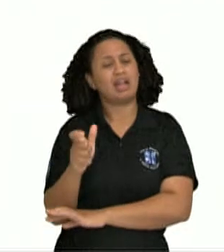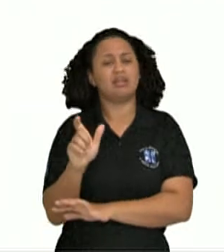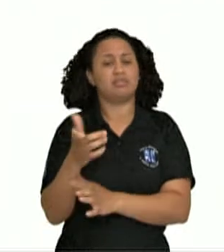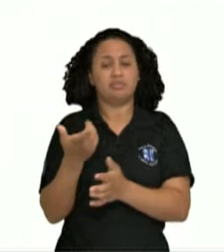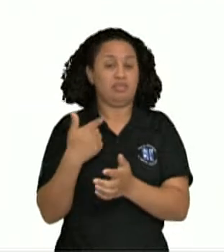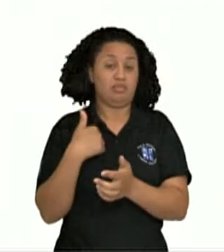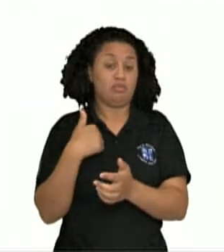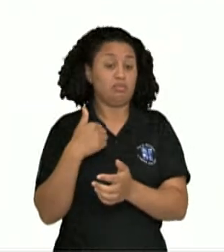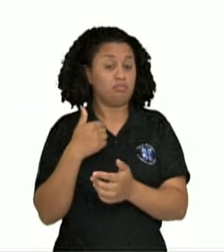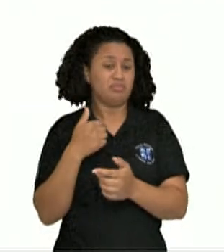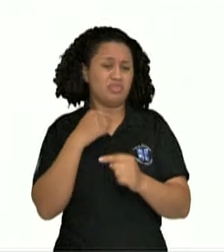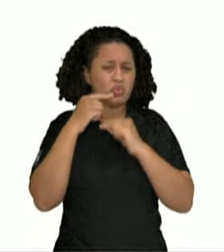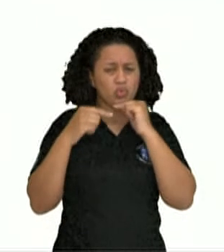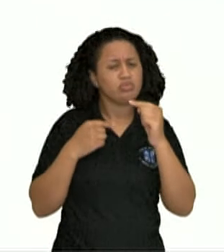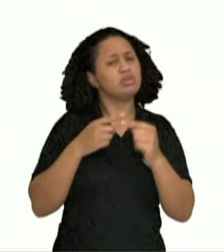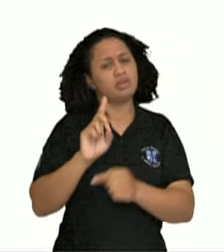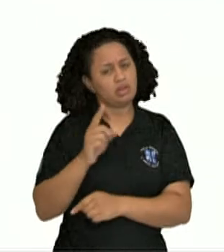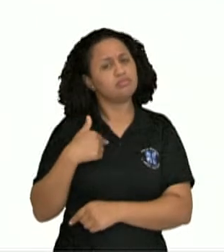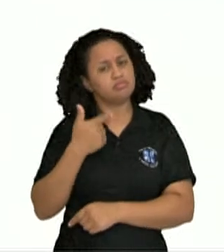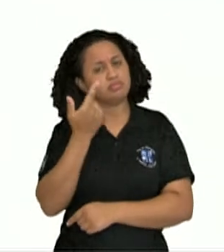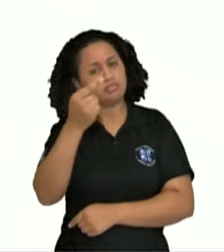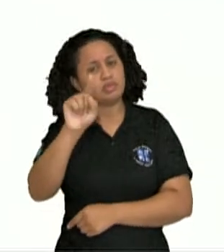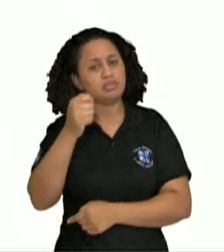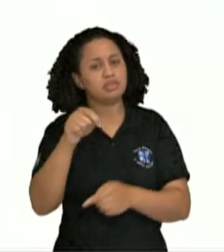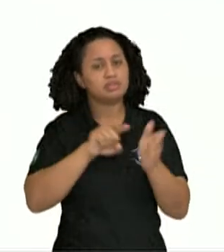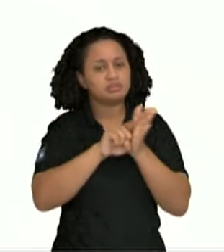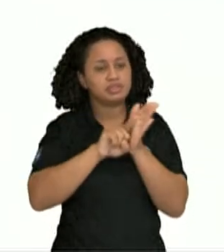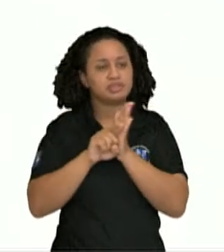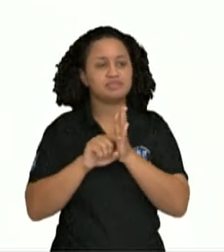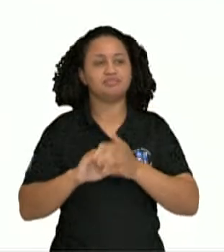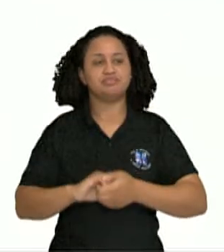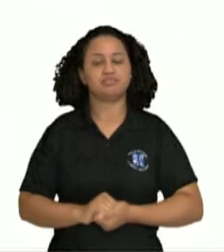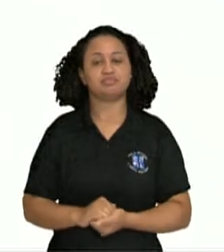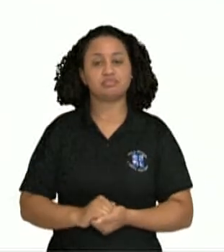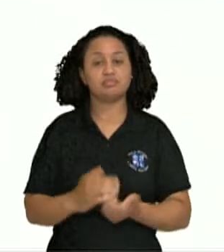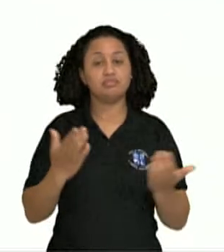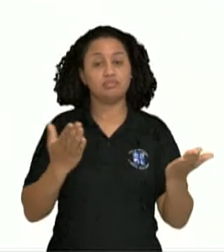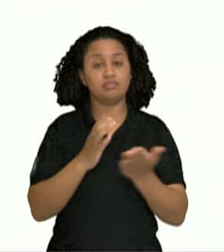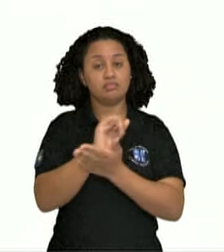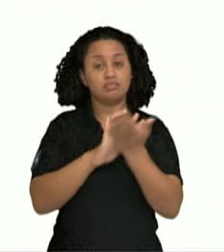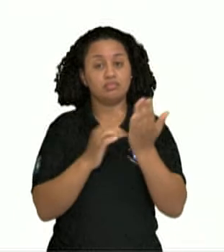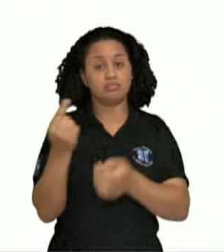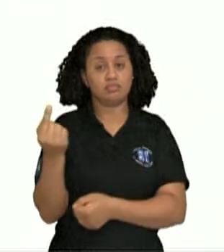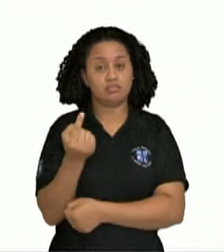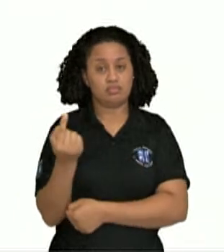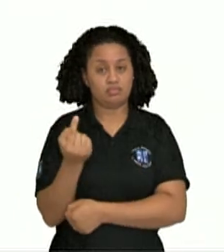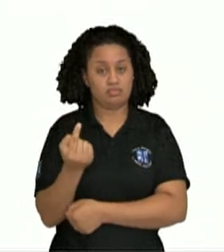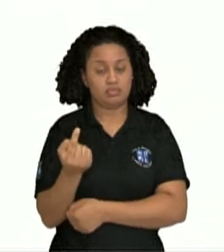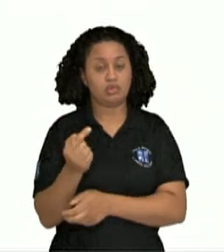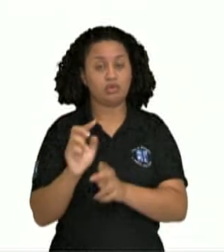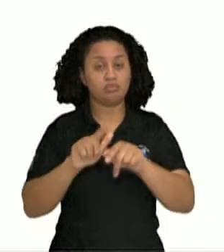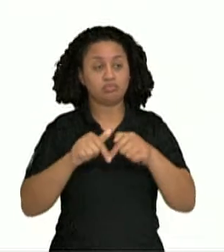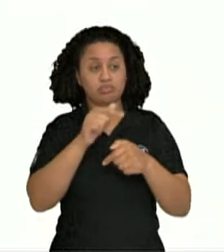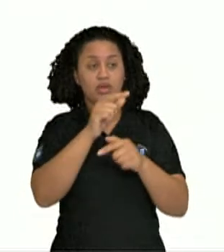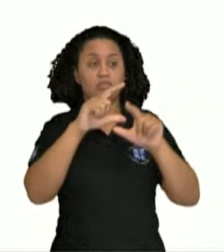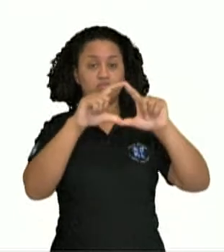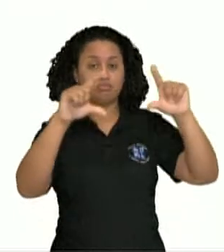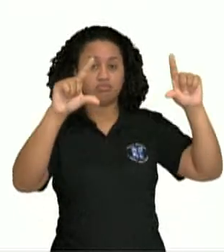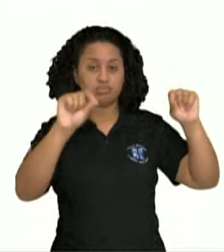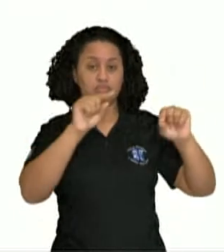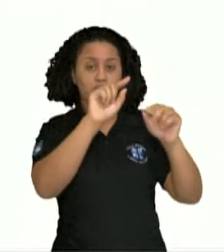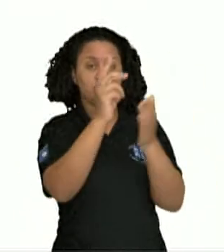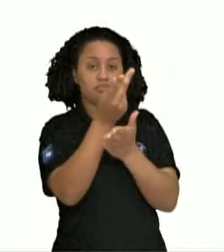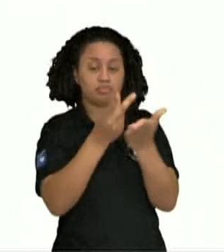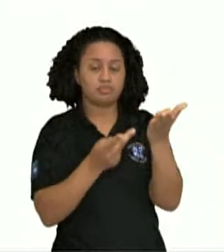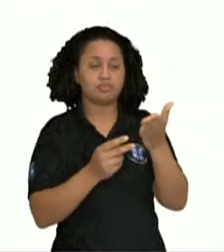dúvida no ar, bien? Vamos ver aí a atividade número 1, a respeito de um fragmento do